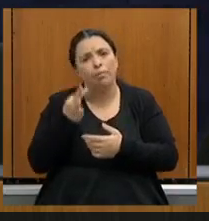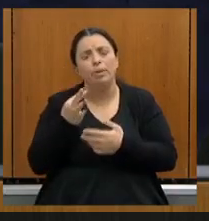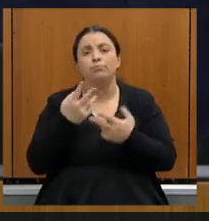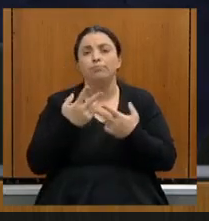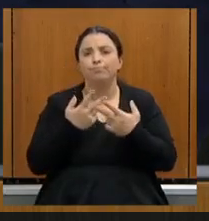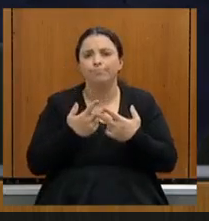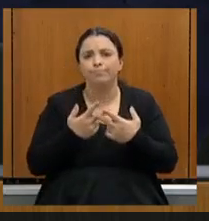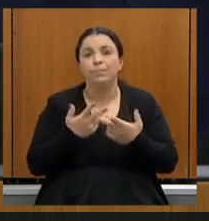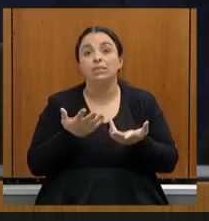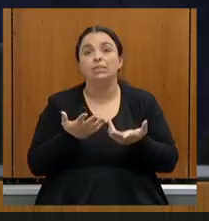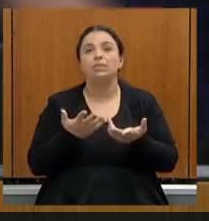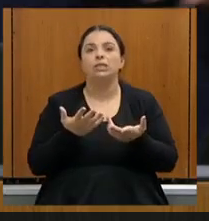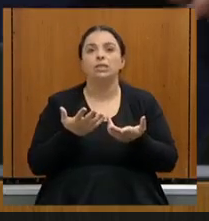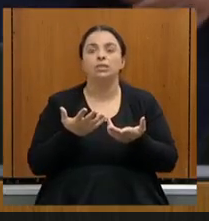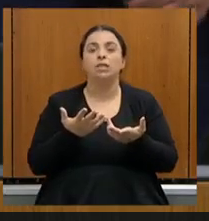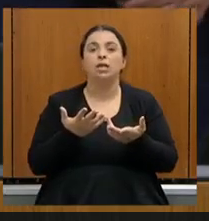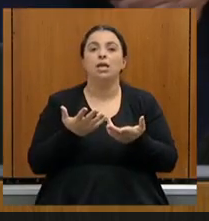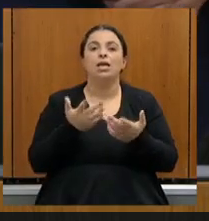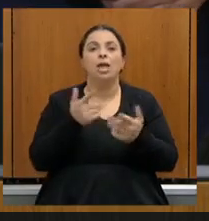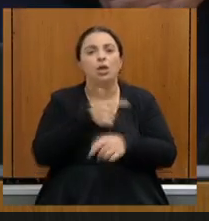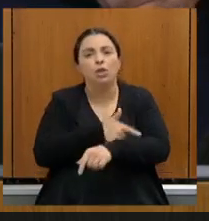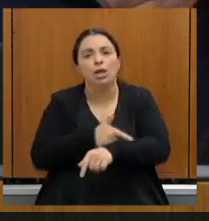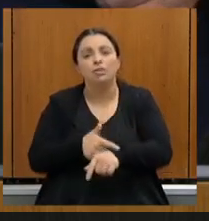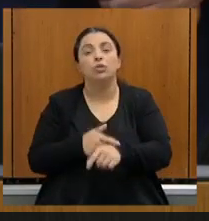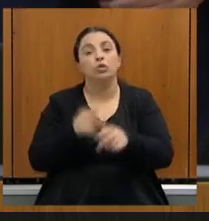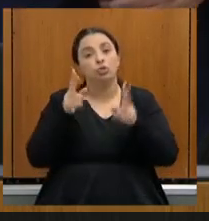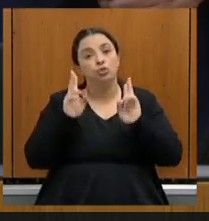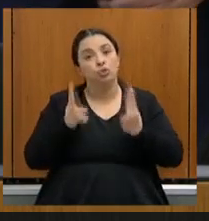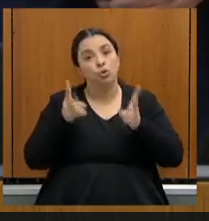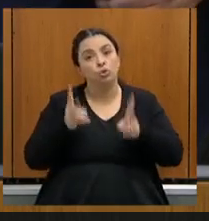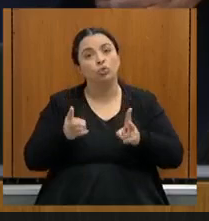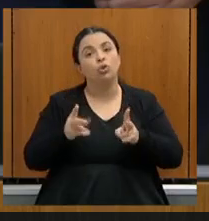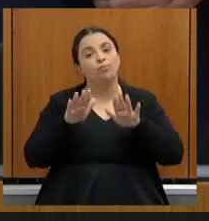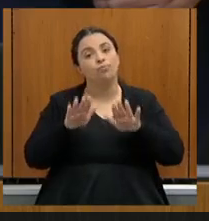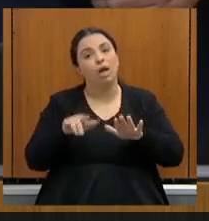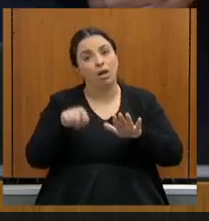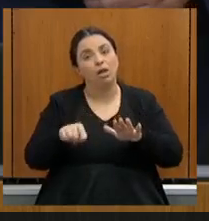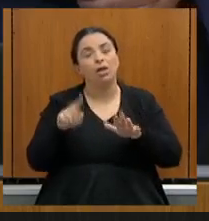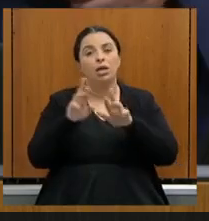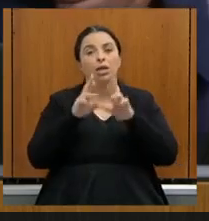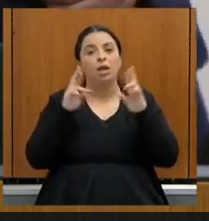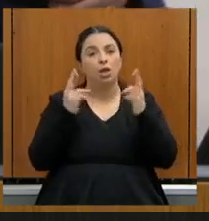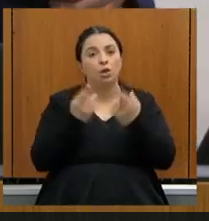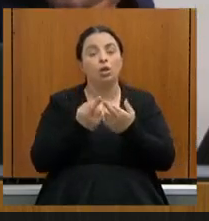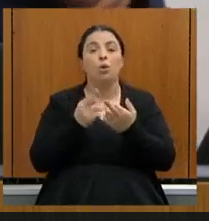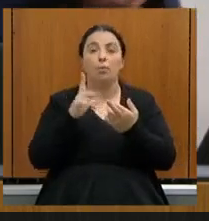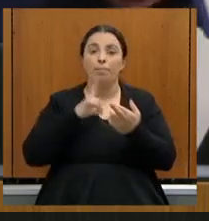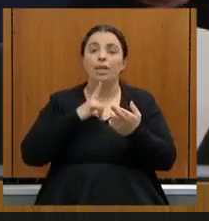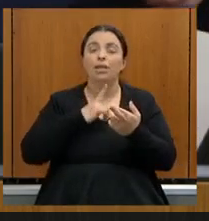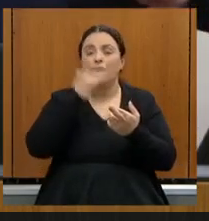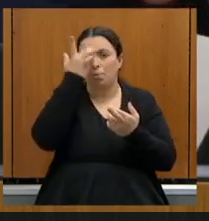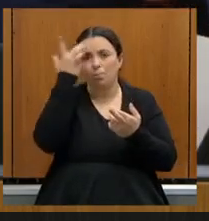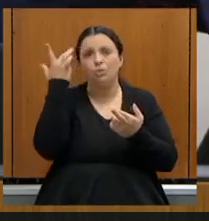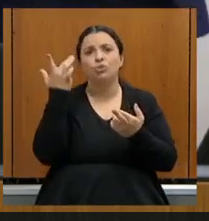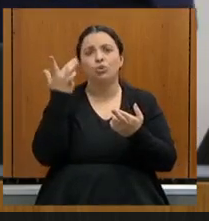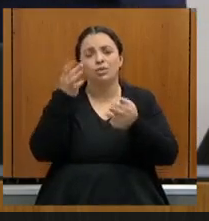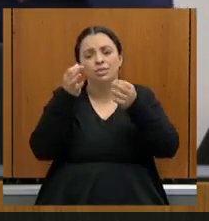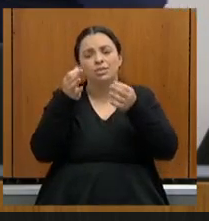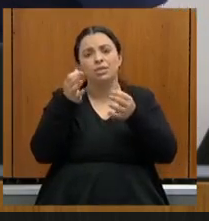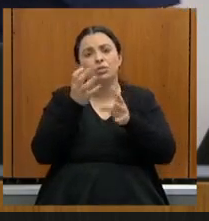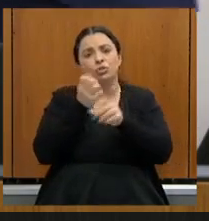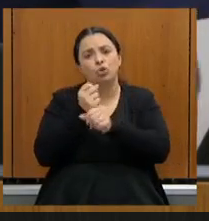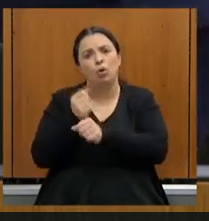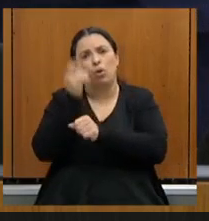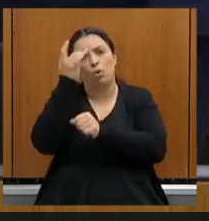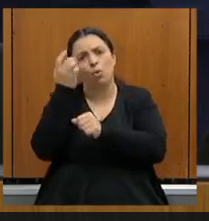a gentileza dos nossos deputados e deputadas permanecerem conosco para que nós tenhamos o quórum suficiente para votarmos